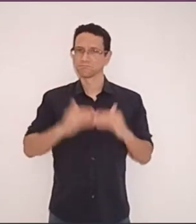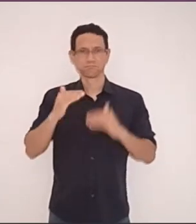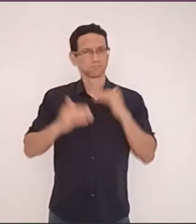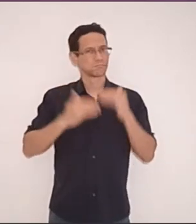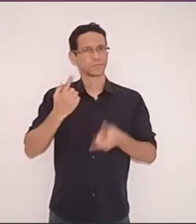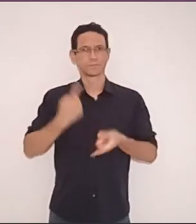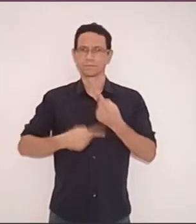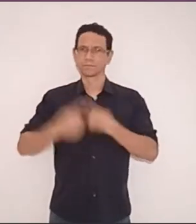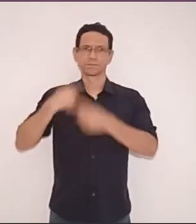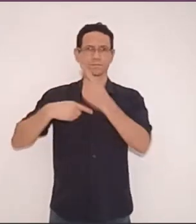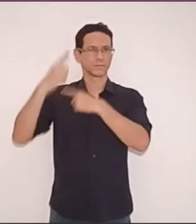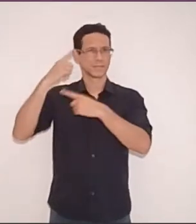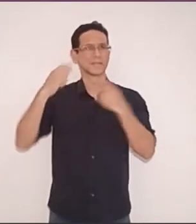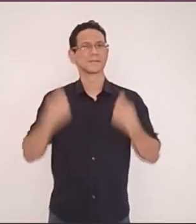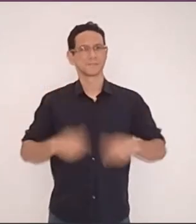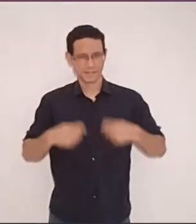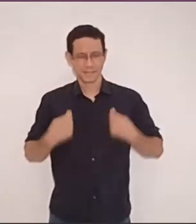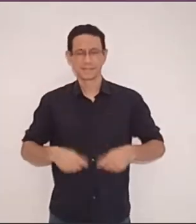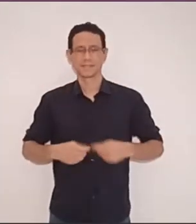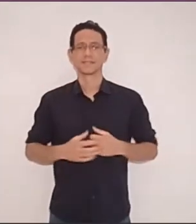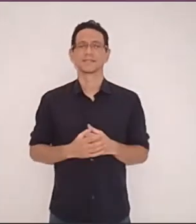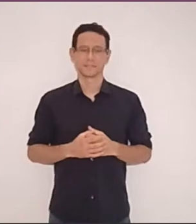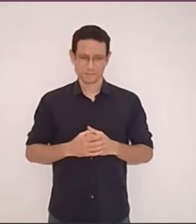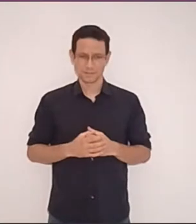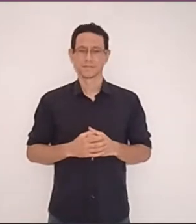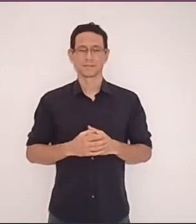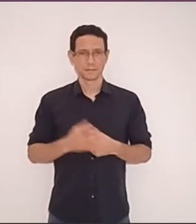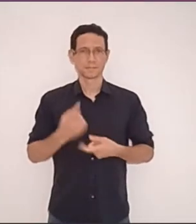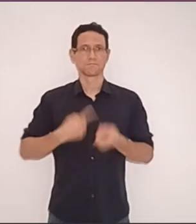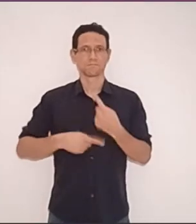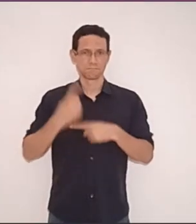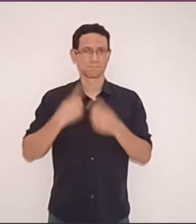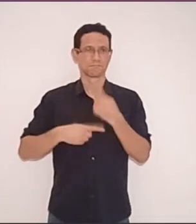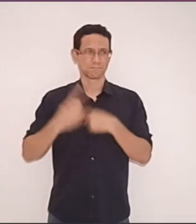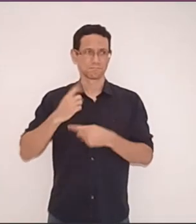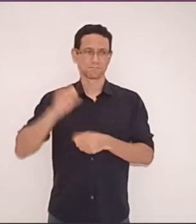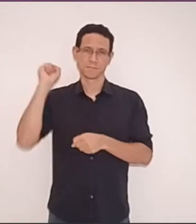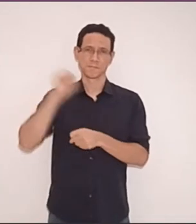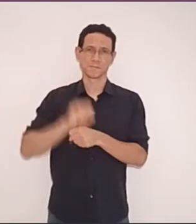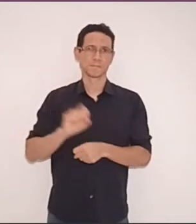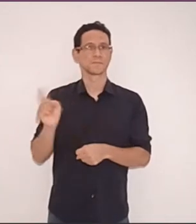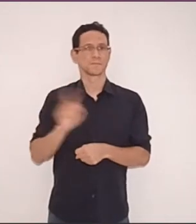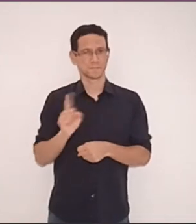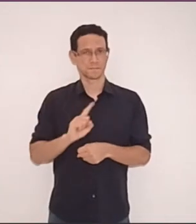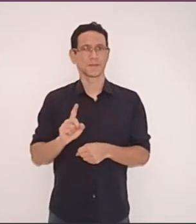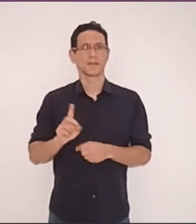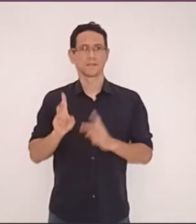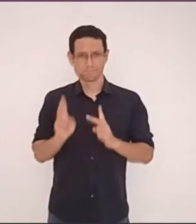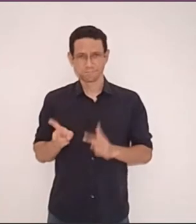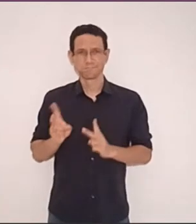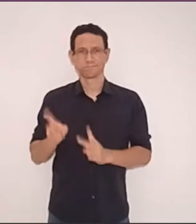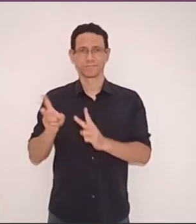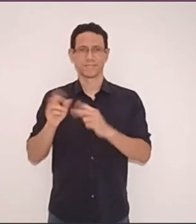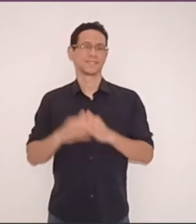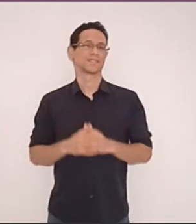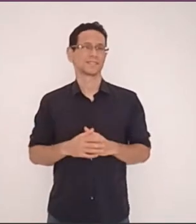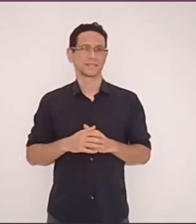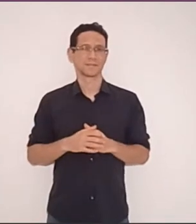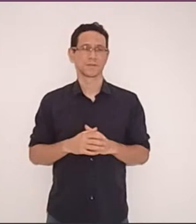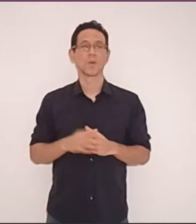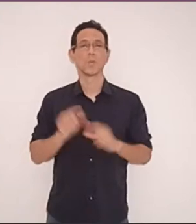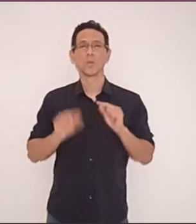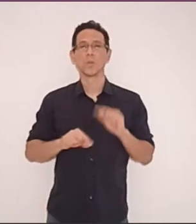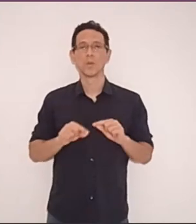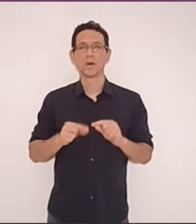se inventar uma forma de uma necessidade de reinvenção contínua invenção constante e tive intenção é essa